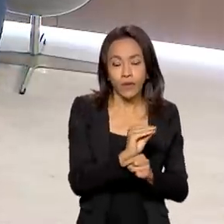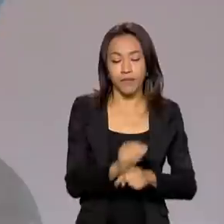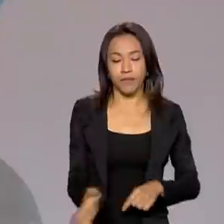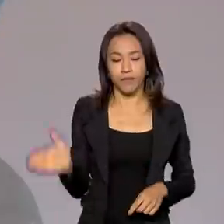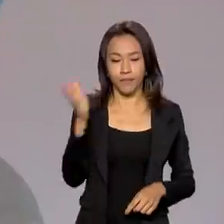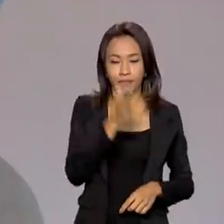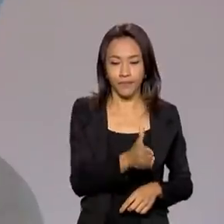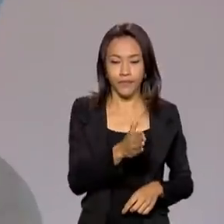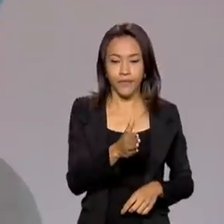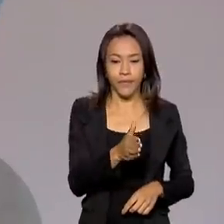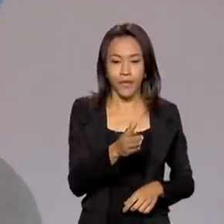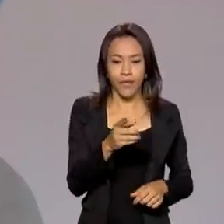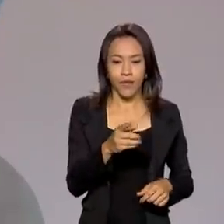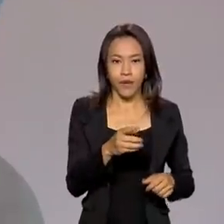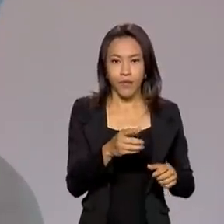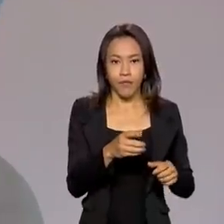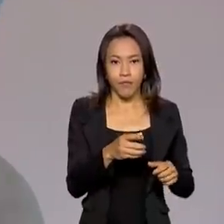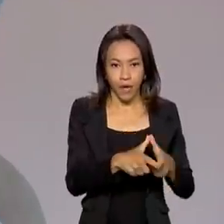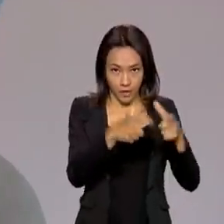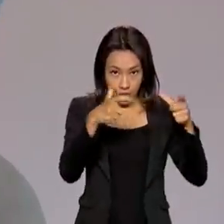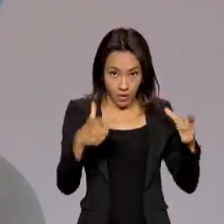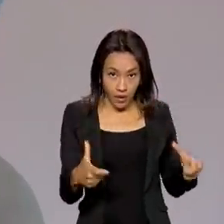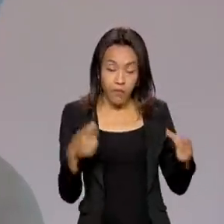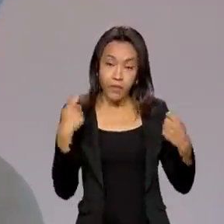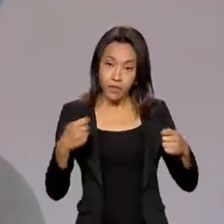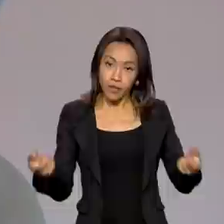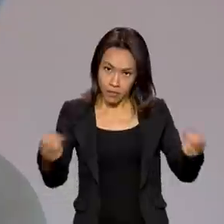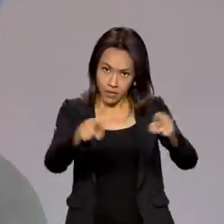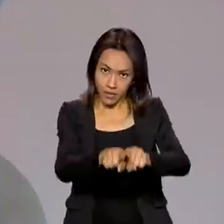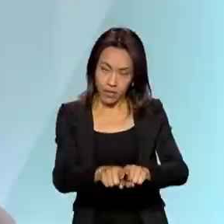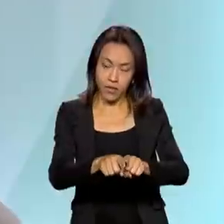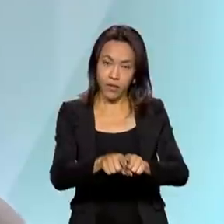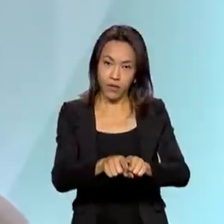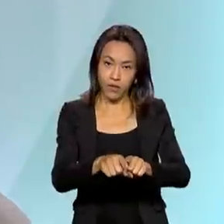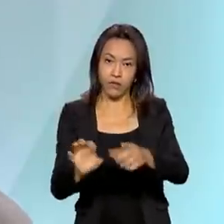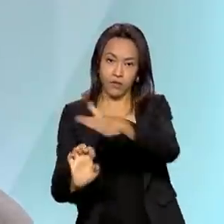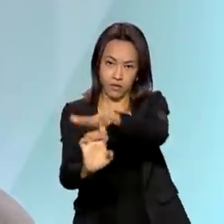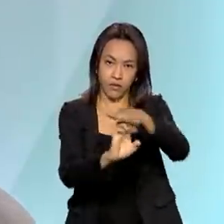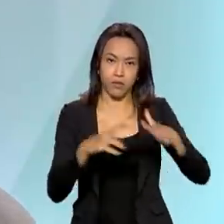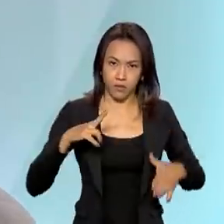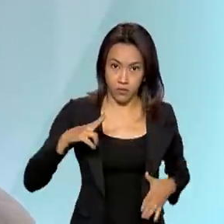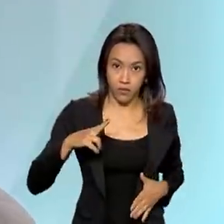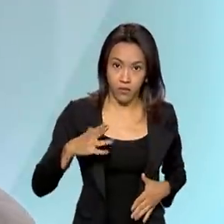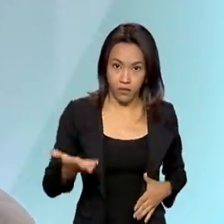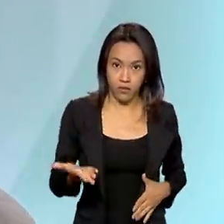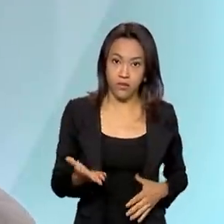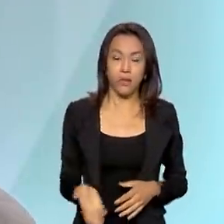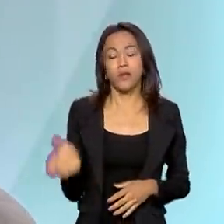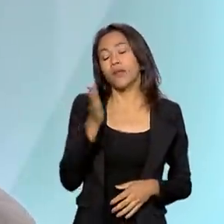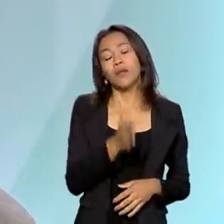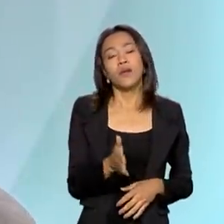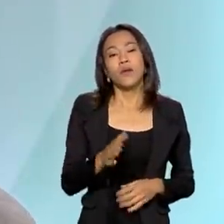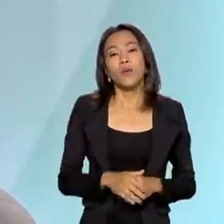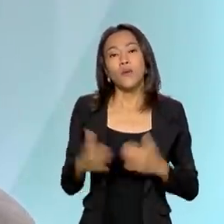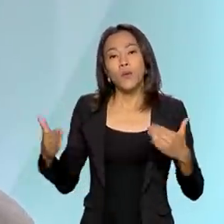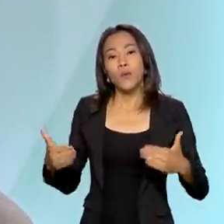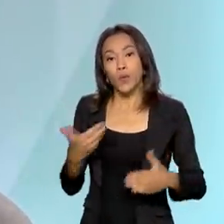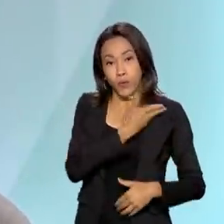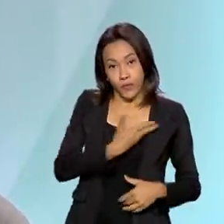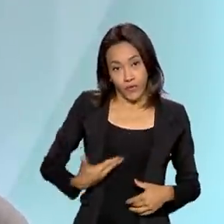expandir, terá parceria com a iniciativa privada, ministro? O governo federal, o Ministério do Meio Ambiente,